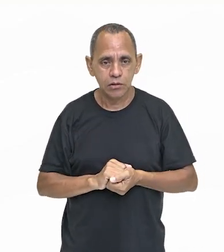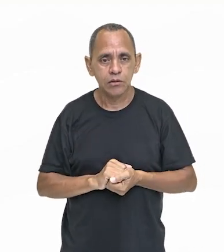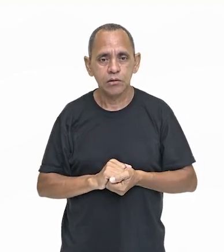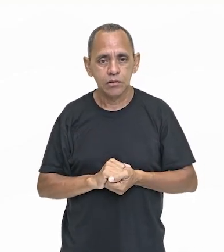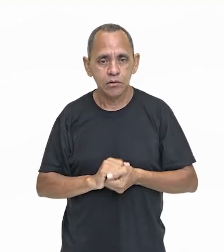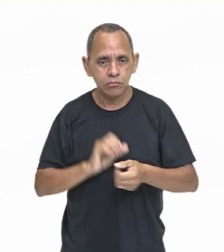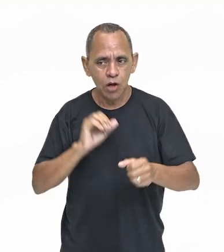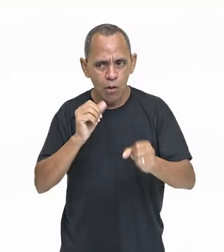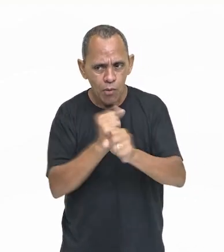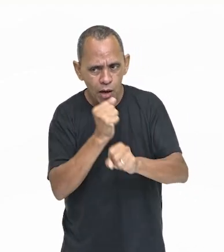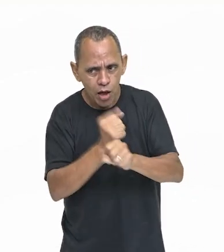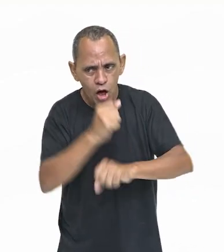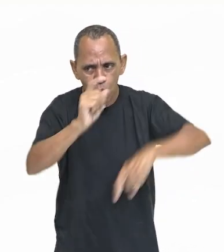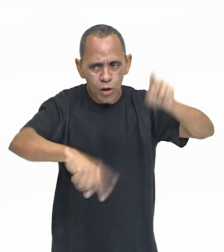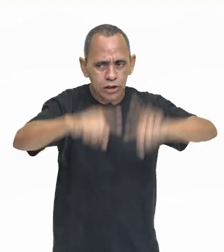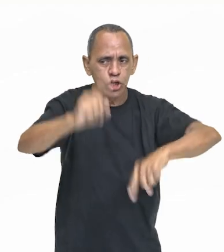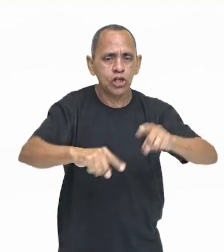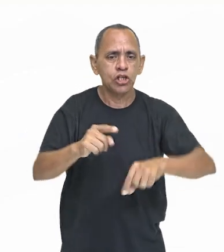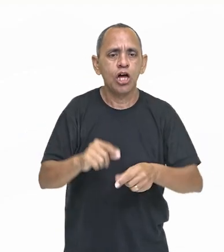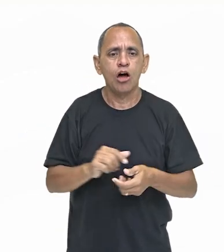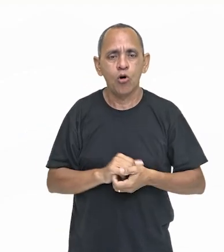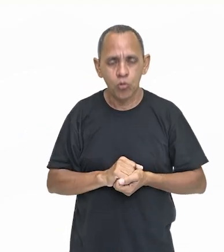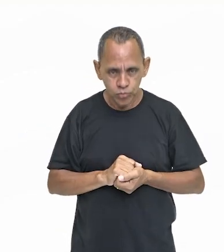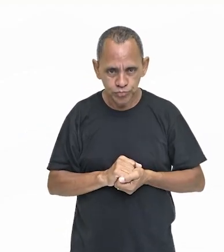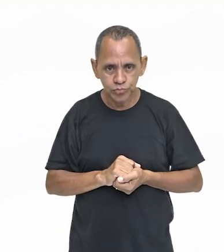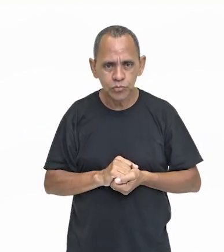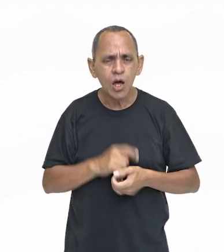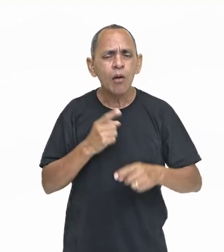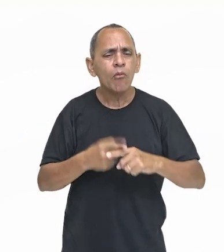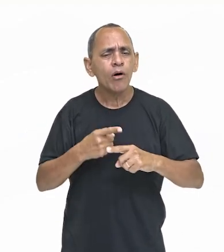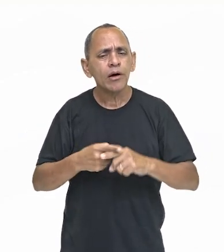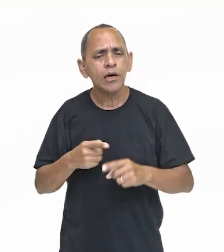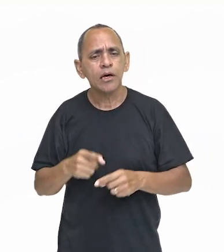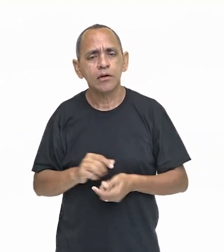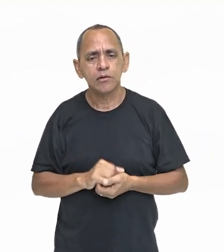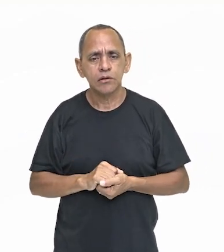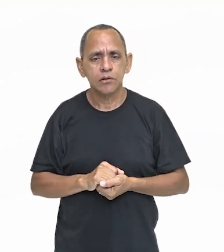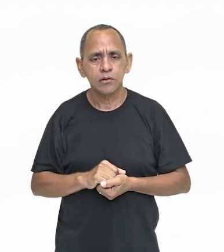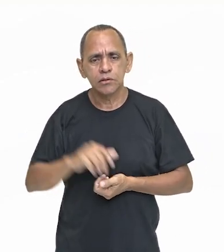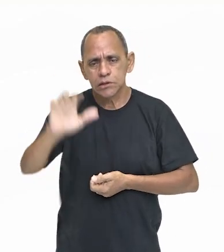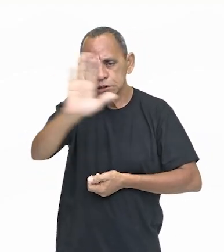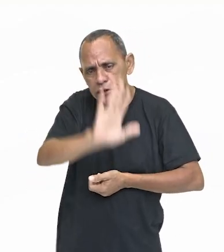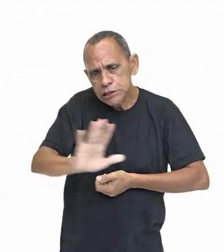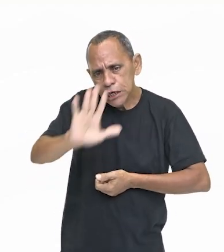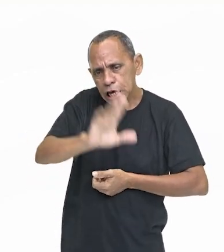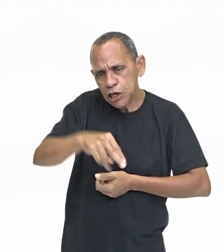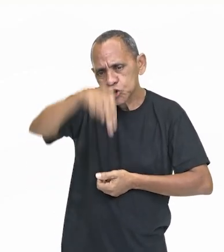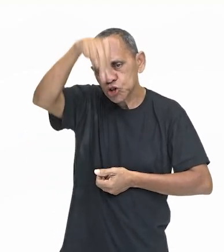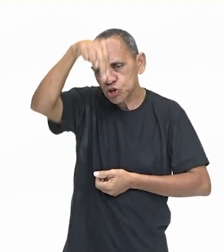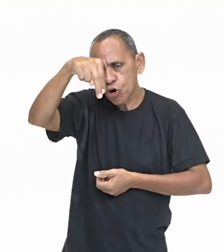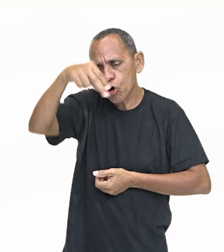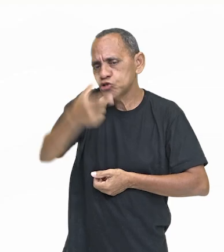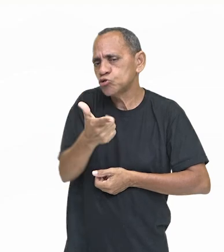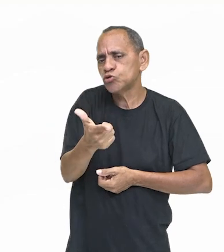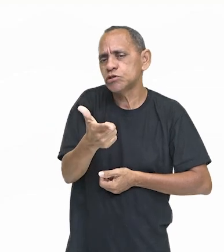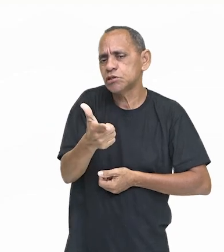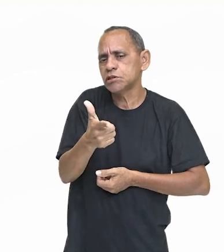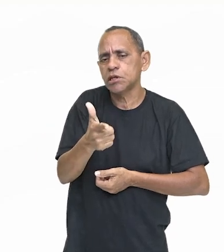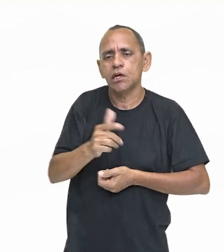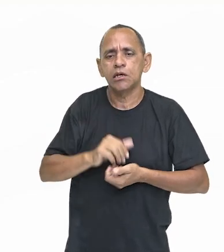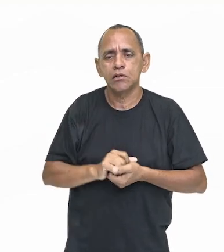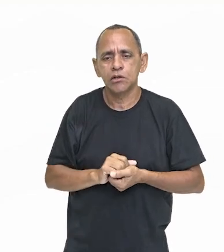de energia. Então, por que no Amazonas, né, na região norte, nós não temos muitas